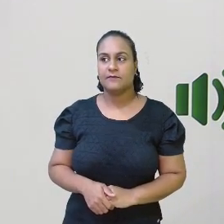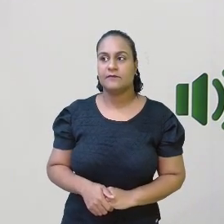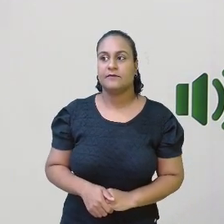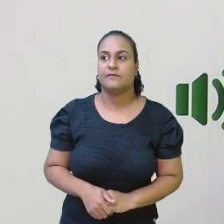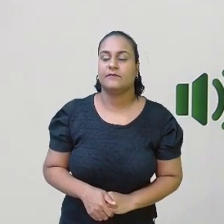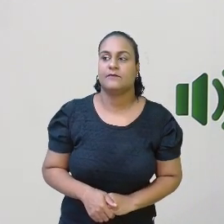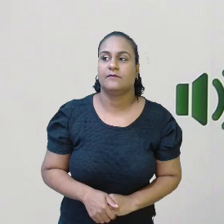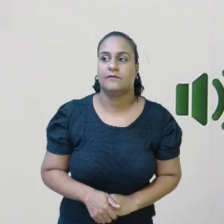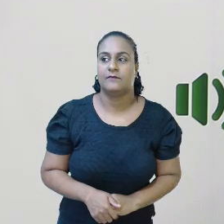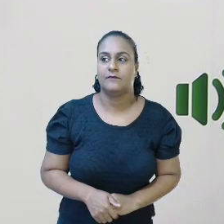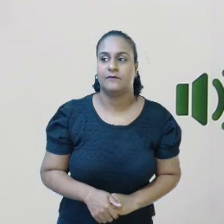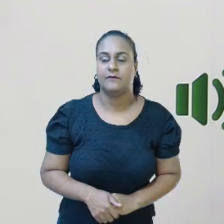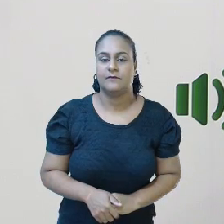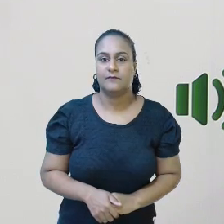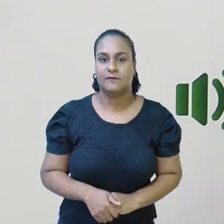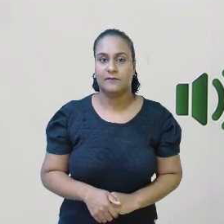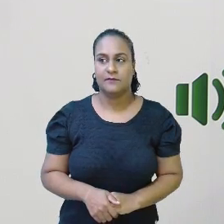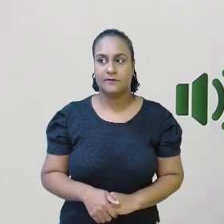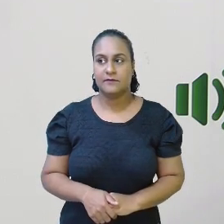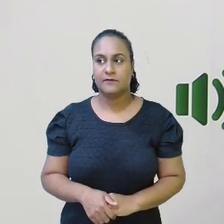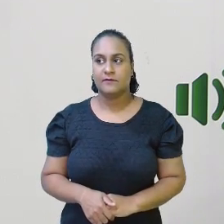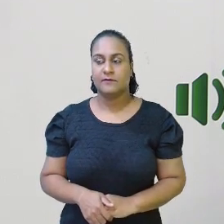Mais um.